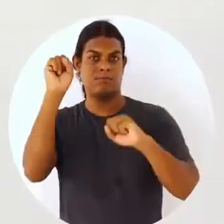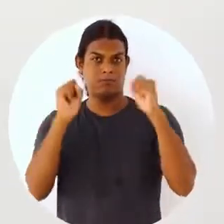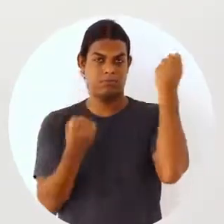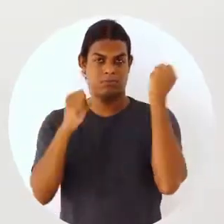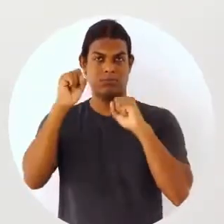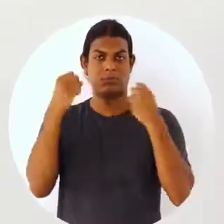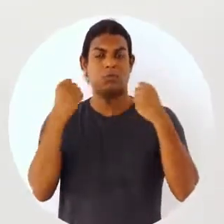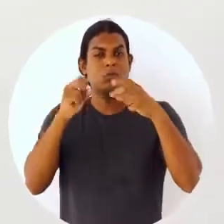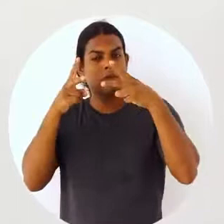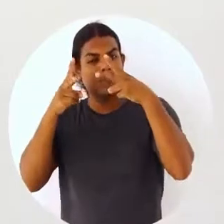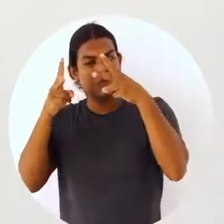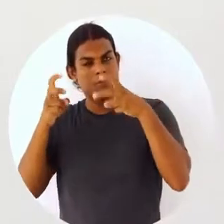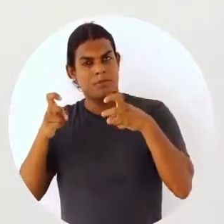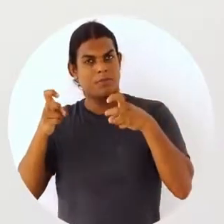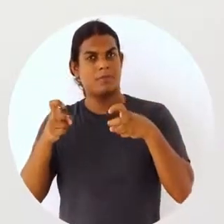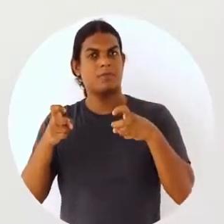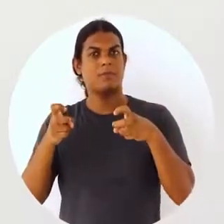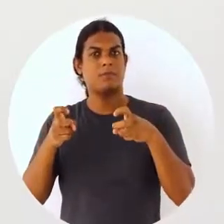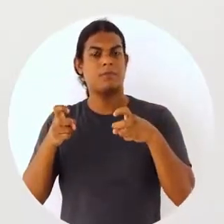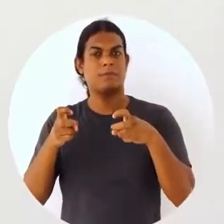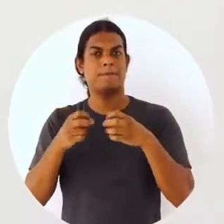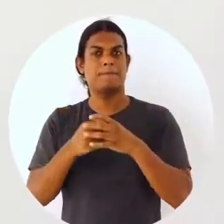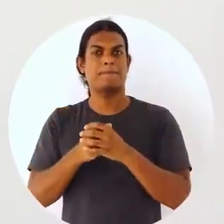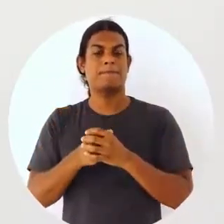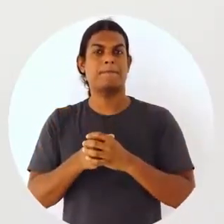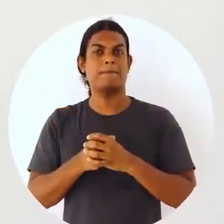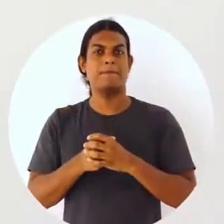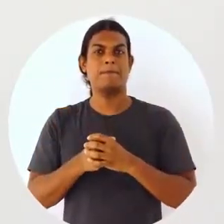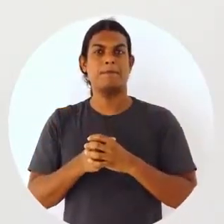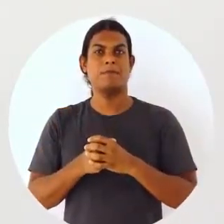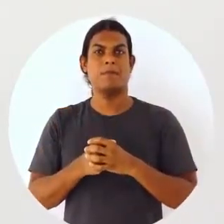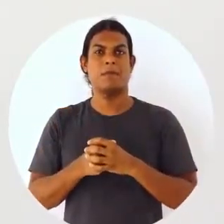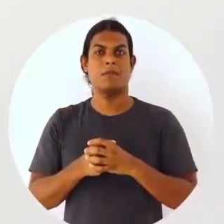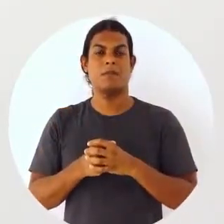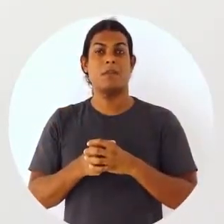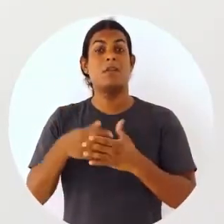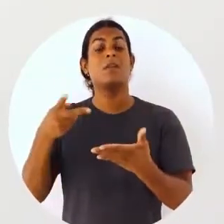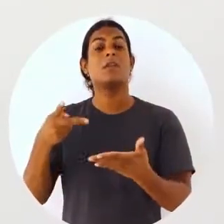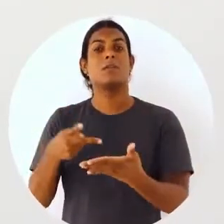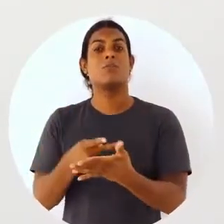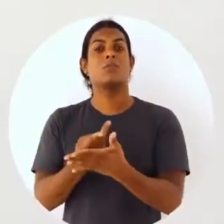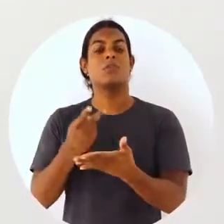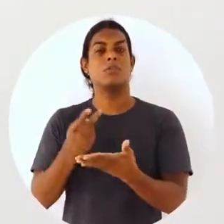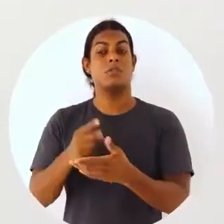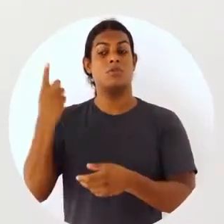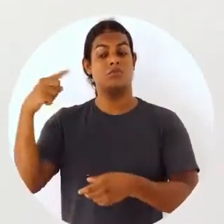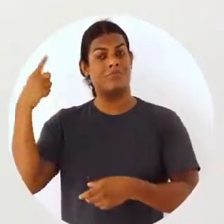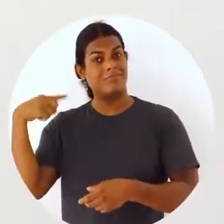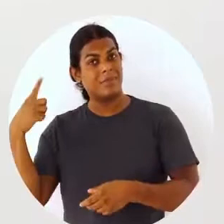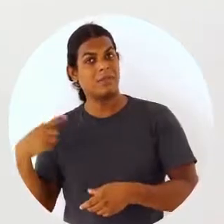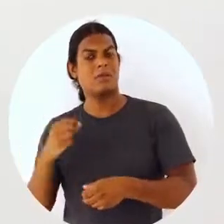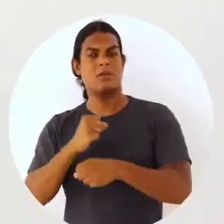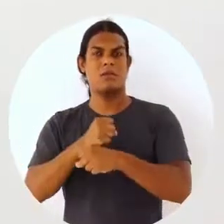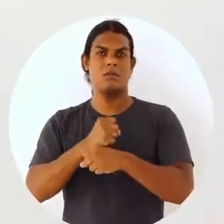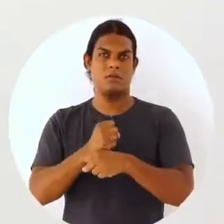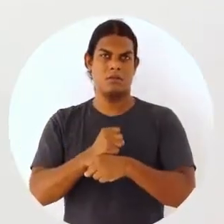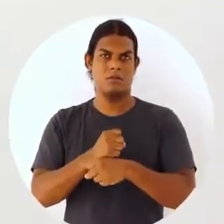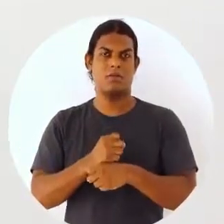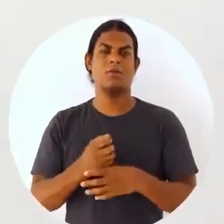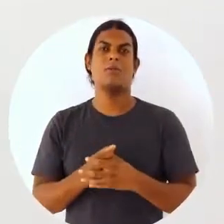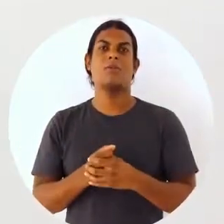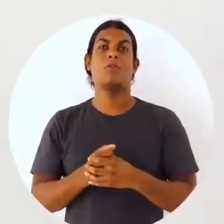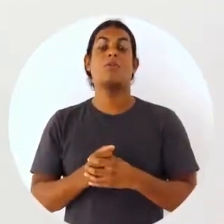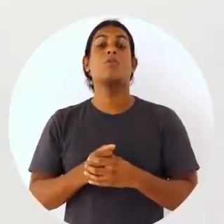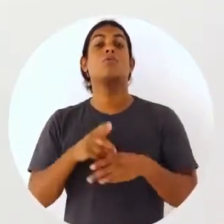observar através desse incremento de produtividade que aconteceu nesse período, os trabalhadores eles recebiam